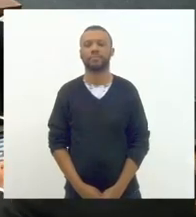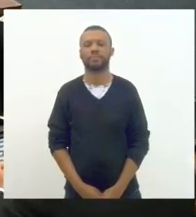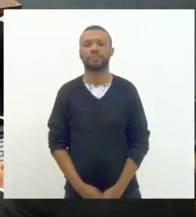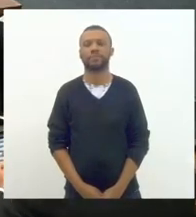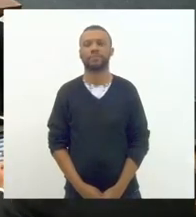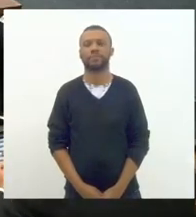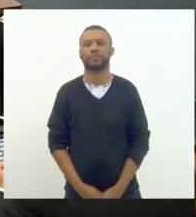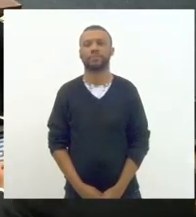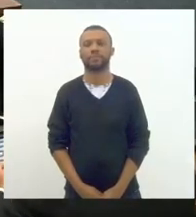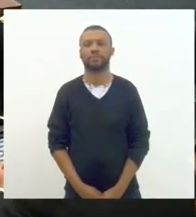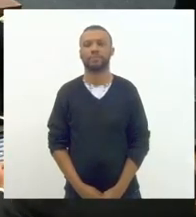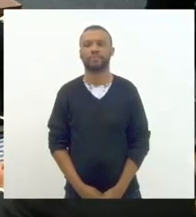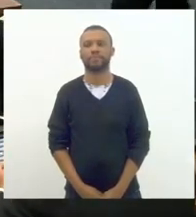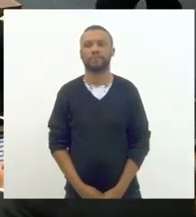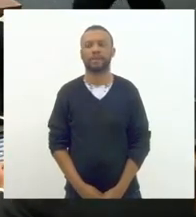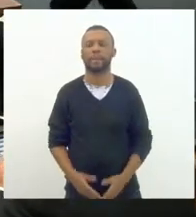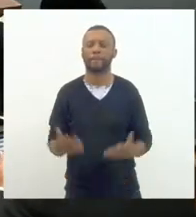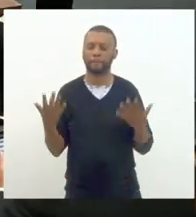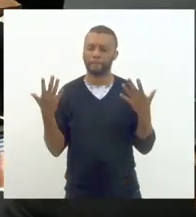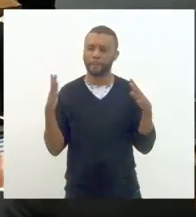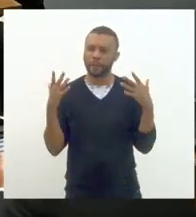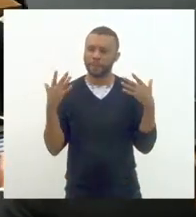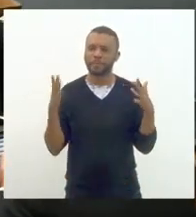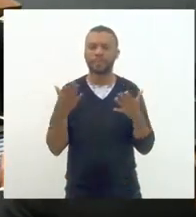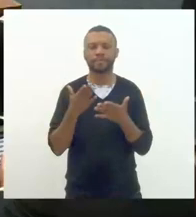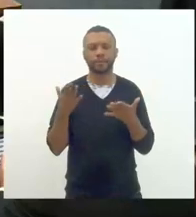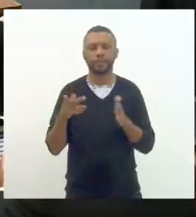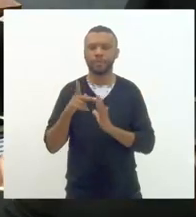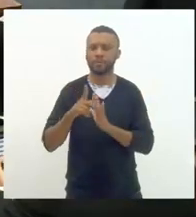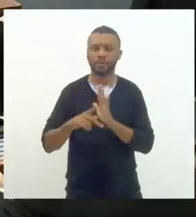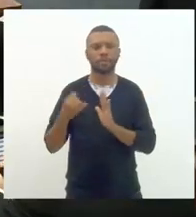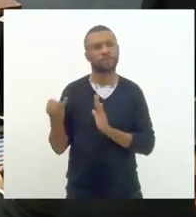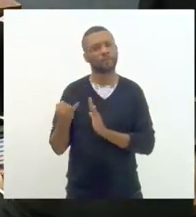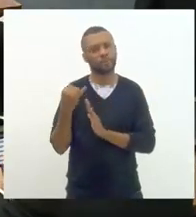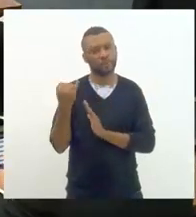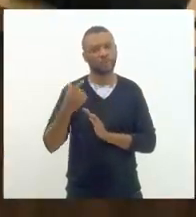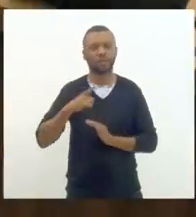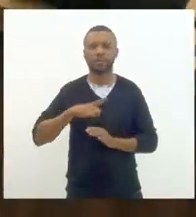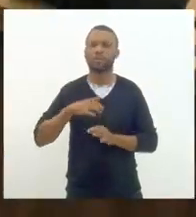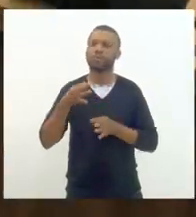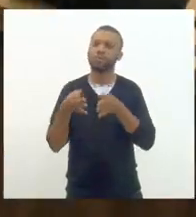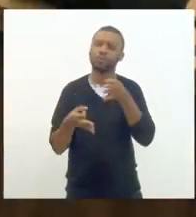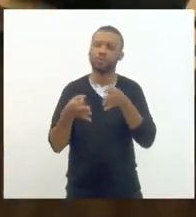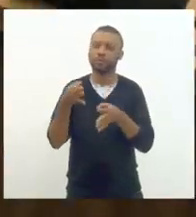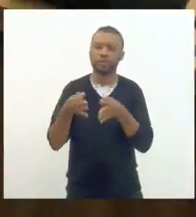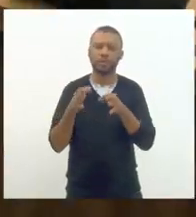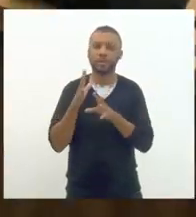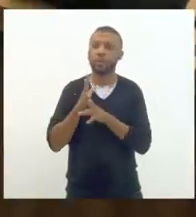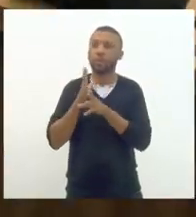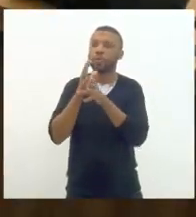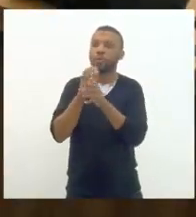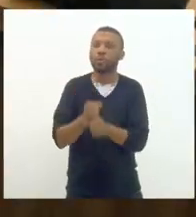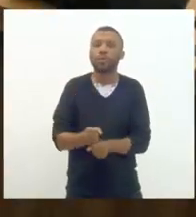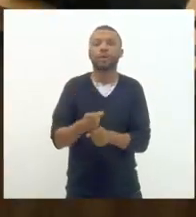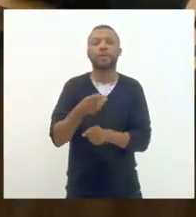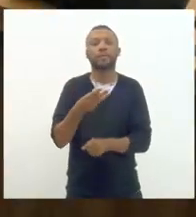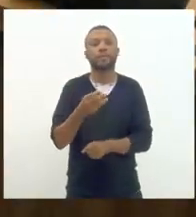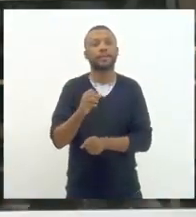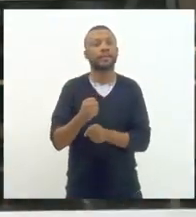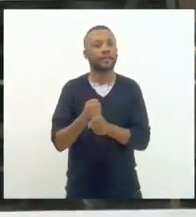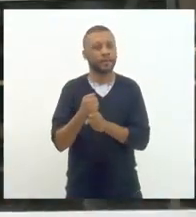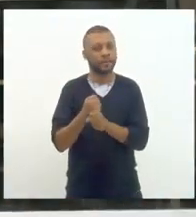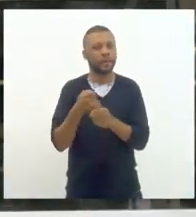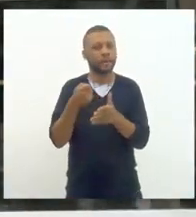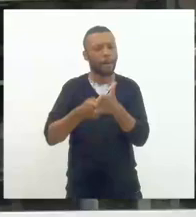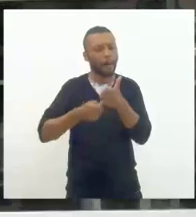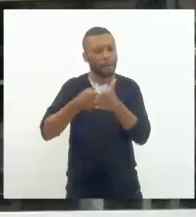Presidente, parabéns aí, projeto importante, fez-se justiça, 30 anos de luta, quase 30 anos de